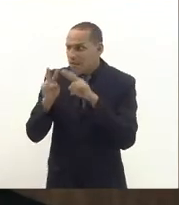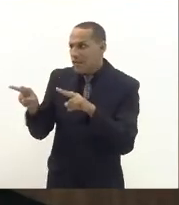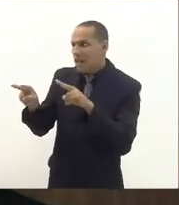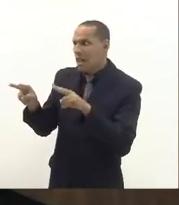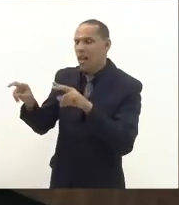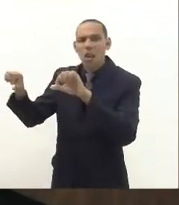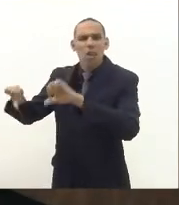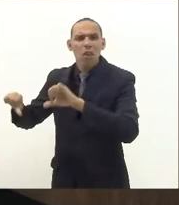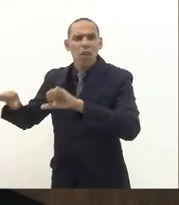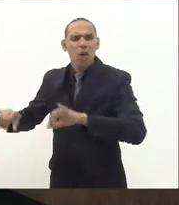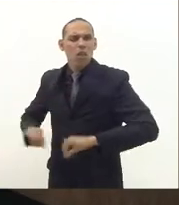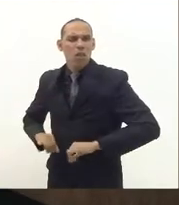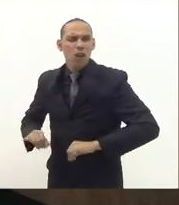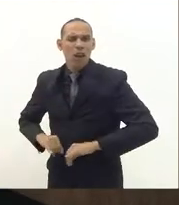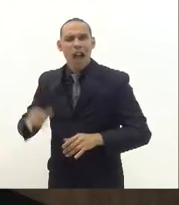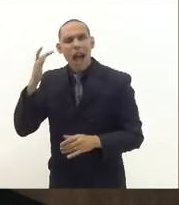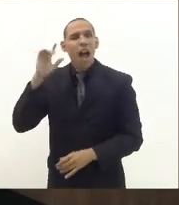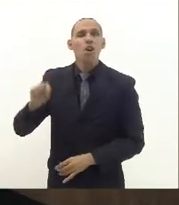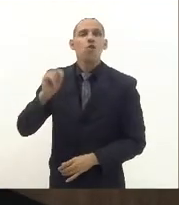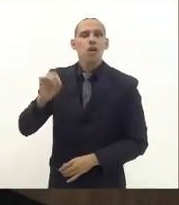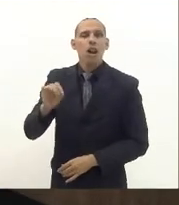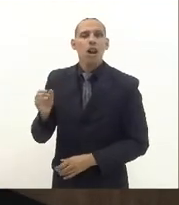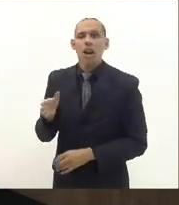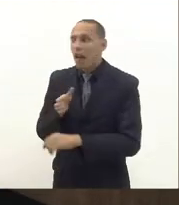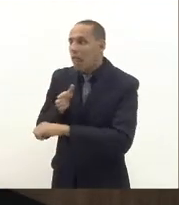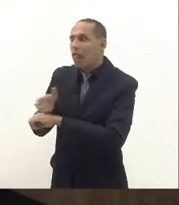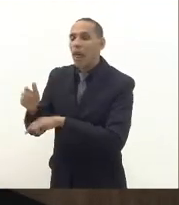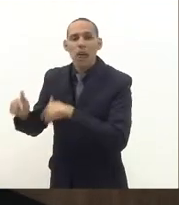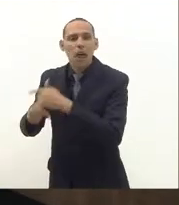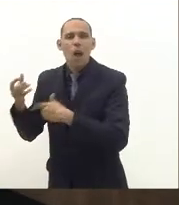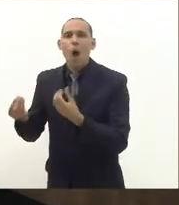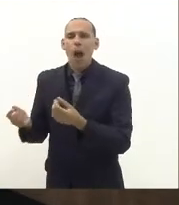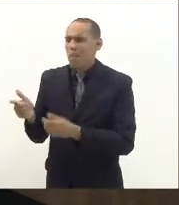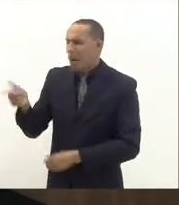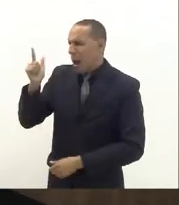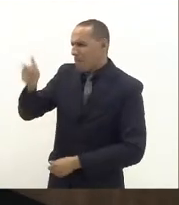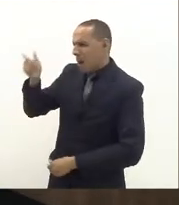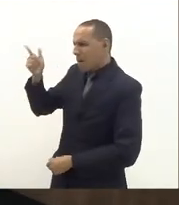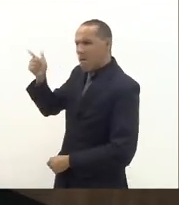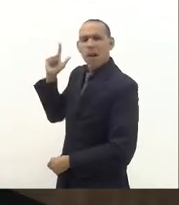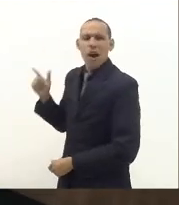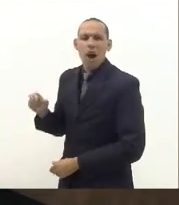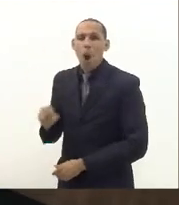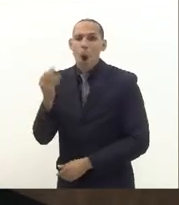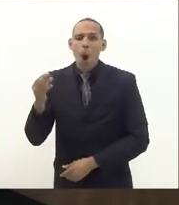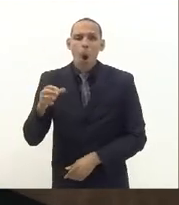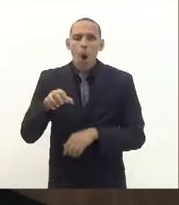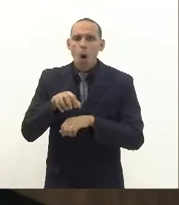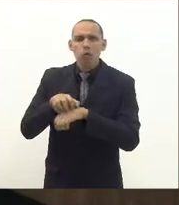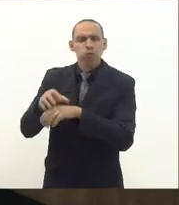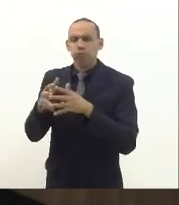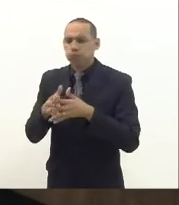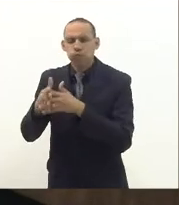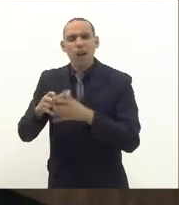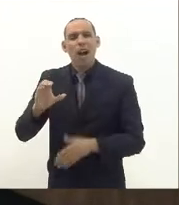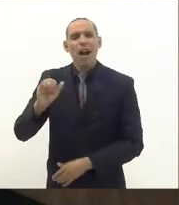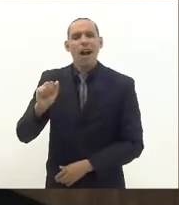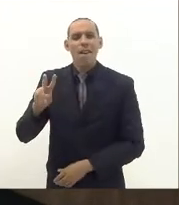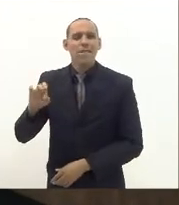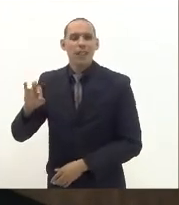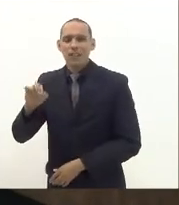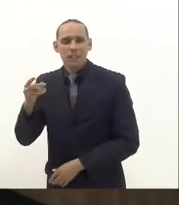violados e acho que a única atuação possível do estado é da bala é a do Caveirão dos helicópteros blindados